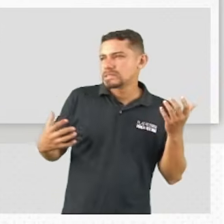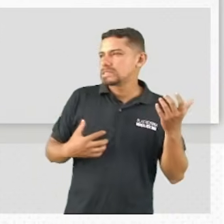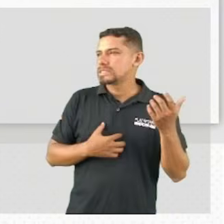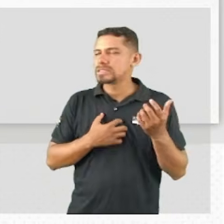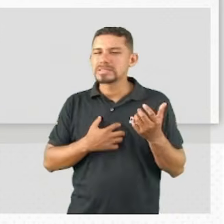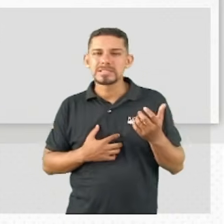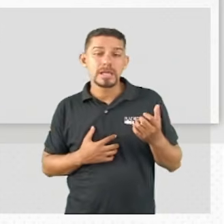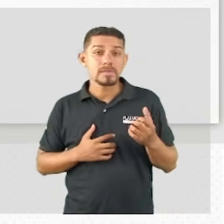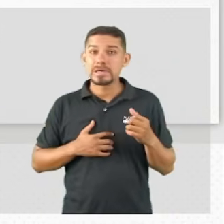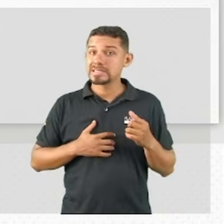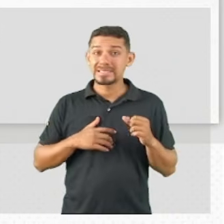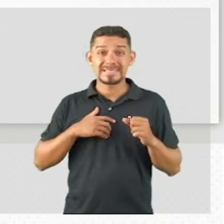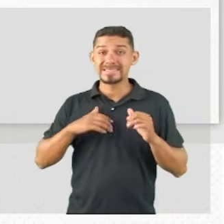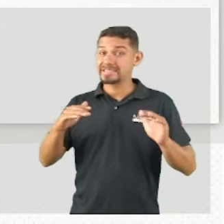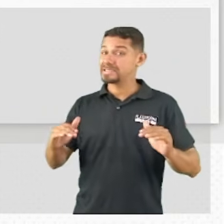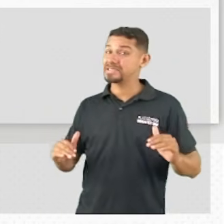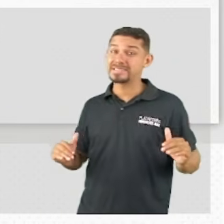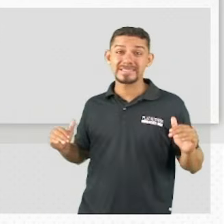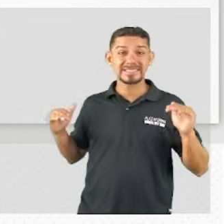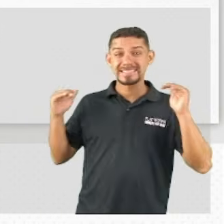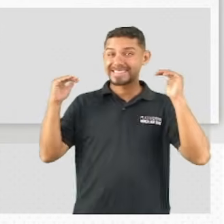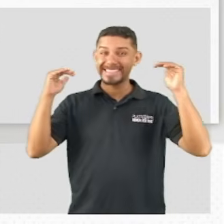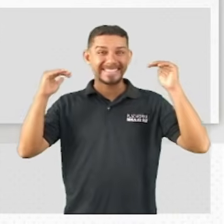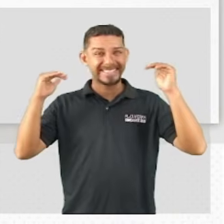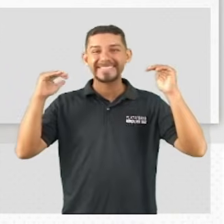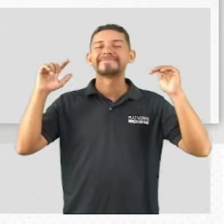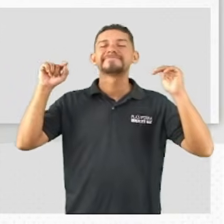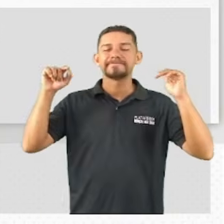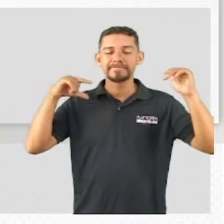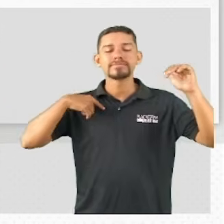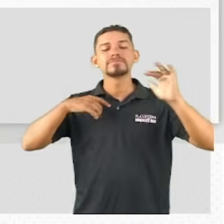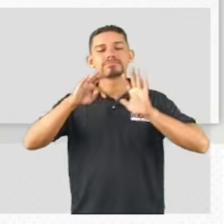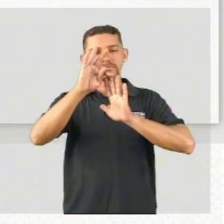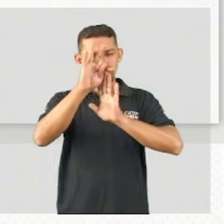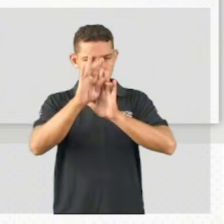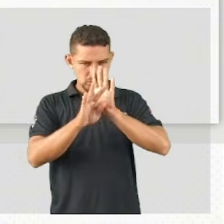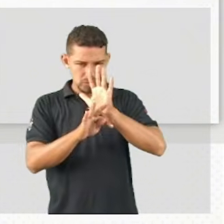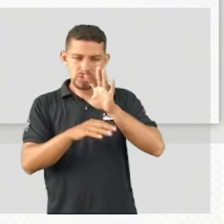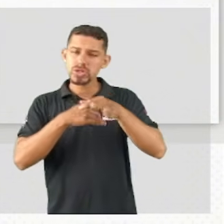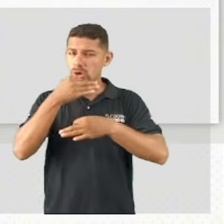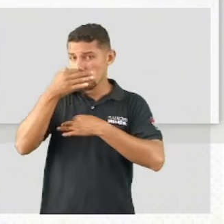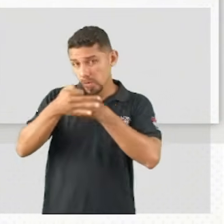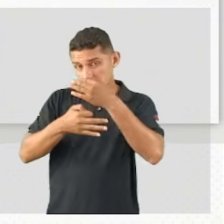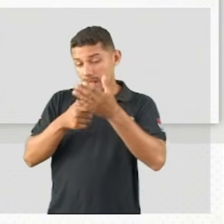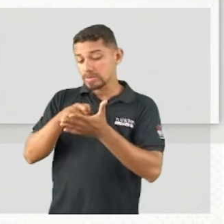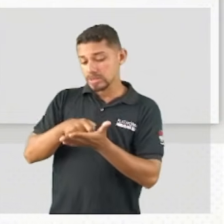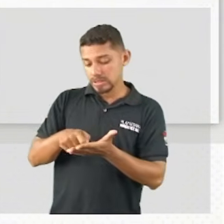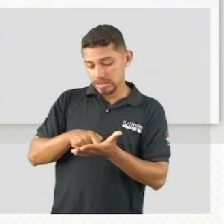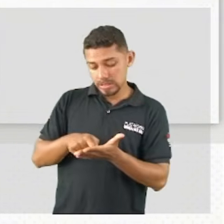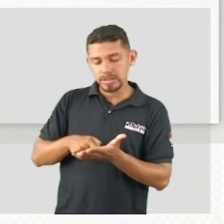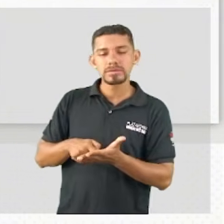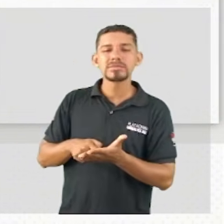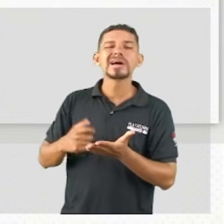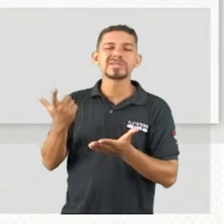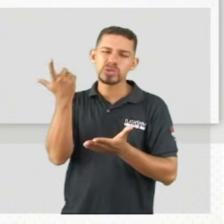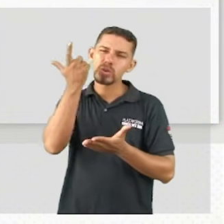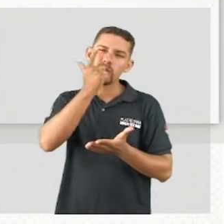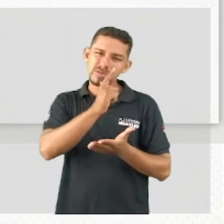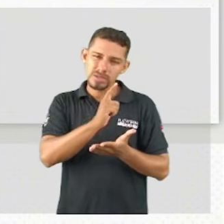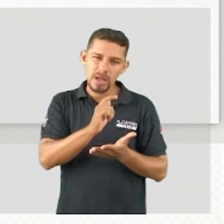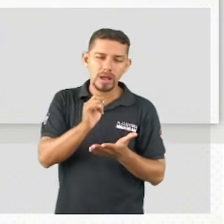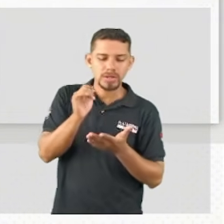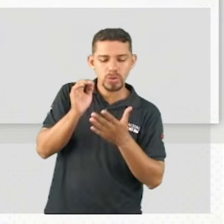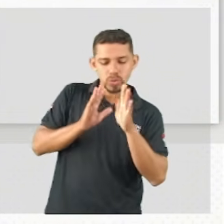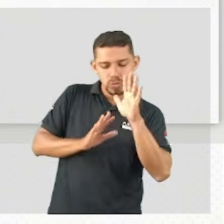um momento de muita tensão. Quando a gente está falando de textos argumentativos, mas na modalidade escrita, a gente consegue ter ali todo